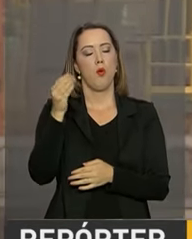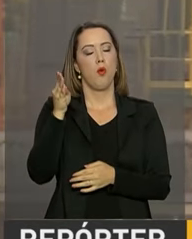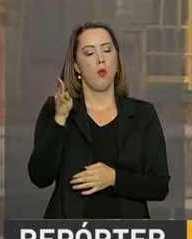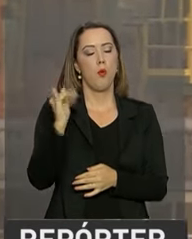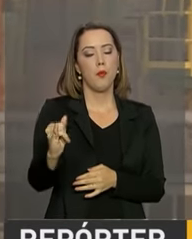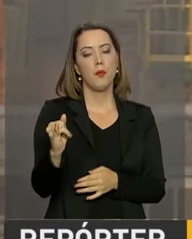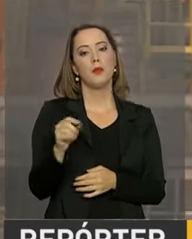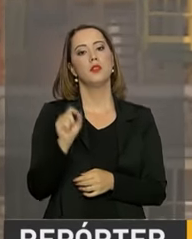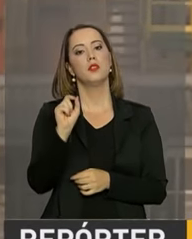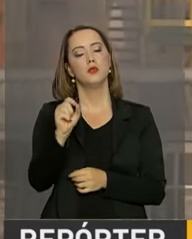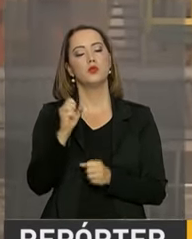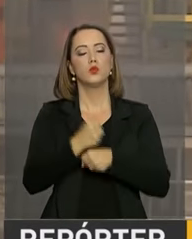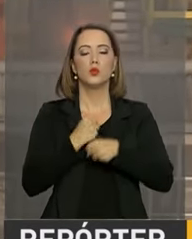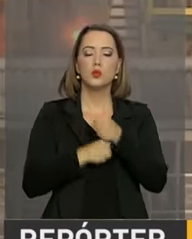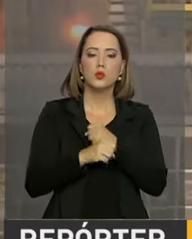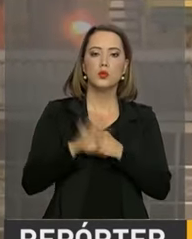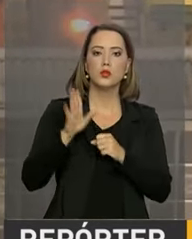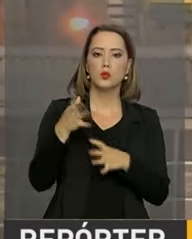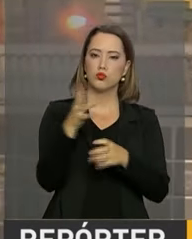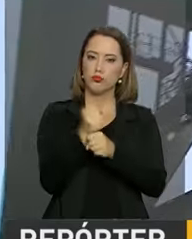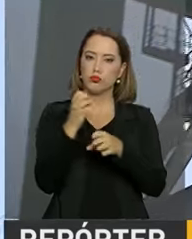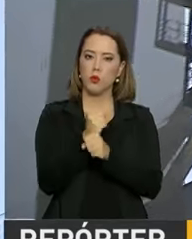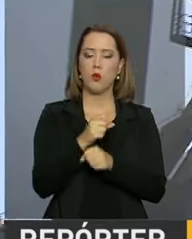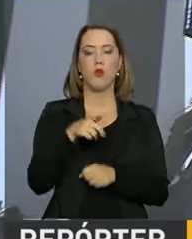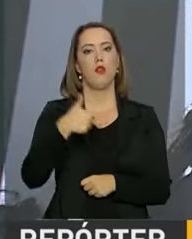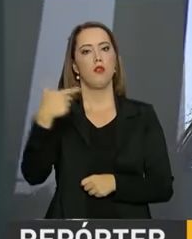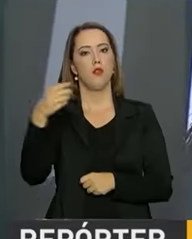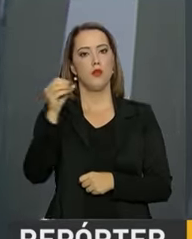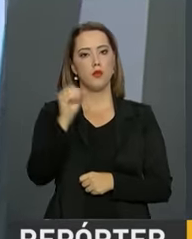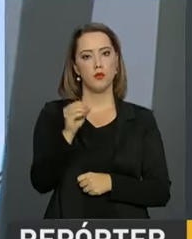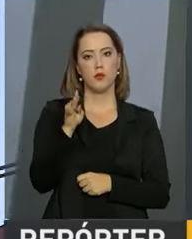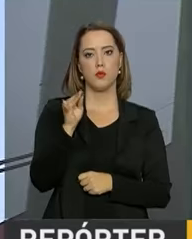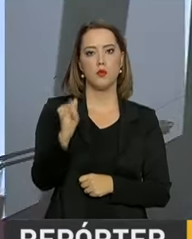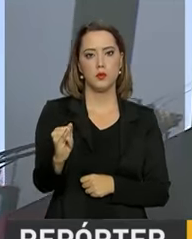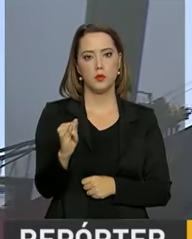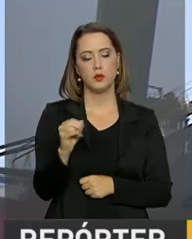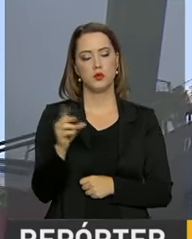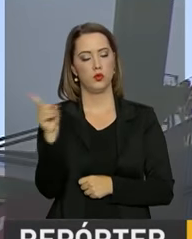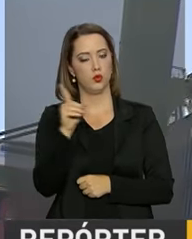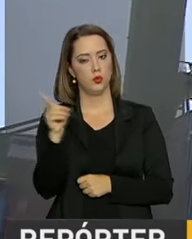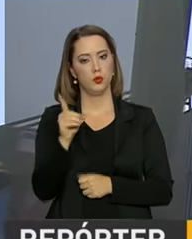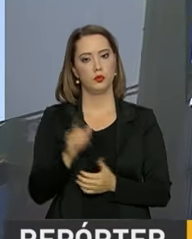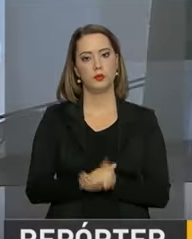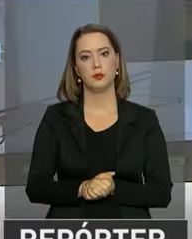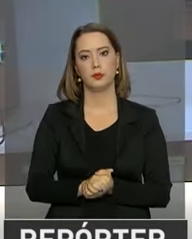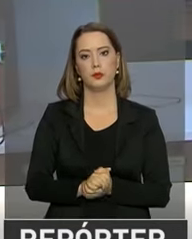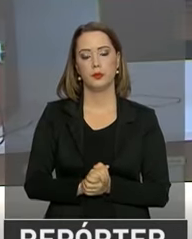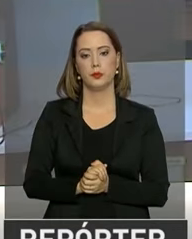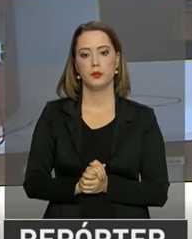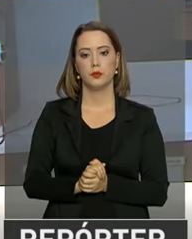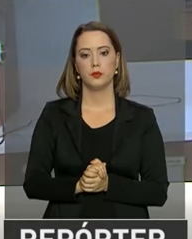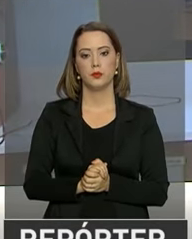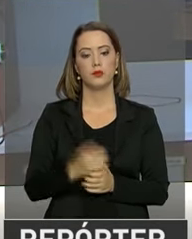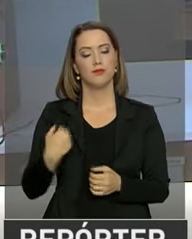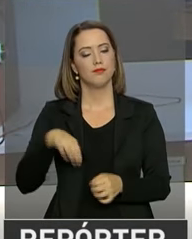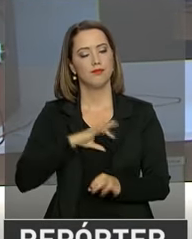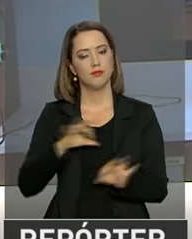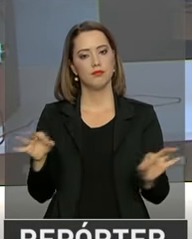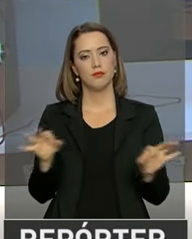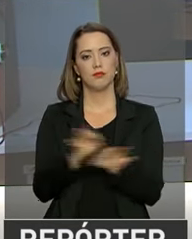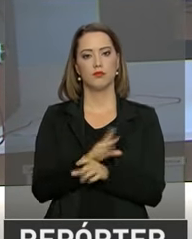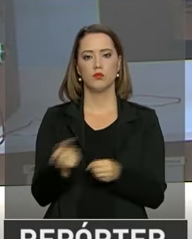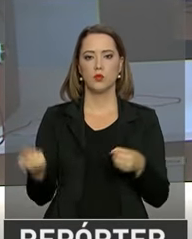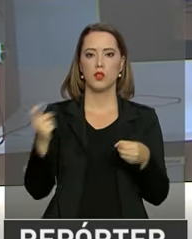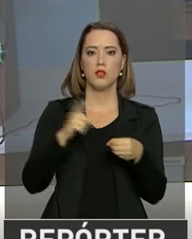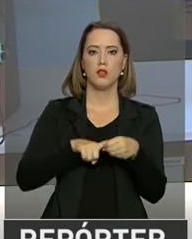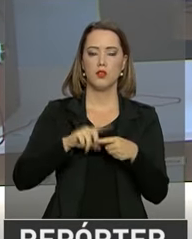US$ 1,6 bilhões. No ano, o saldo da balança comercial já soma mais de US$ 20 bilhões. E nós ficamos por aqui,